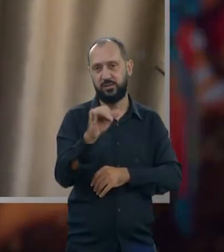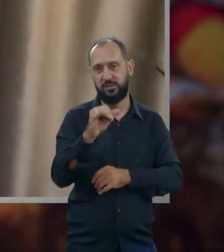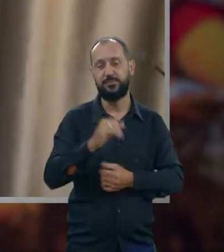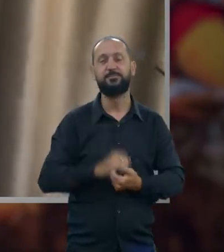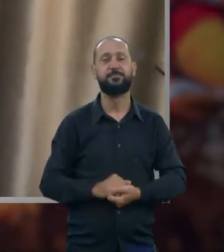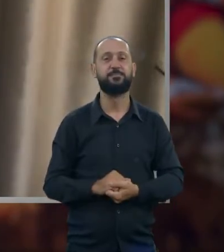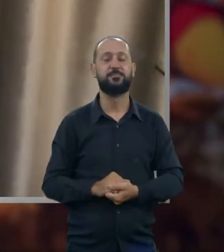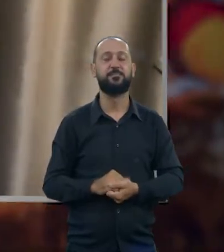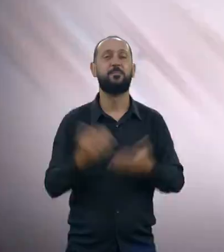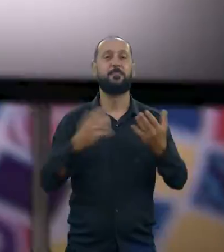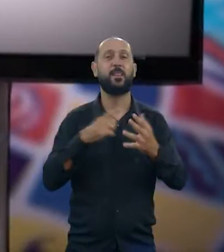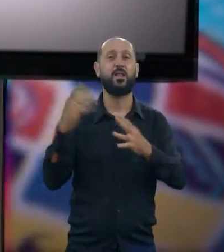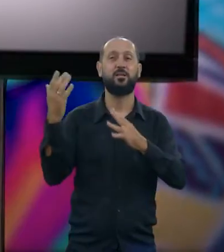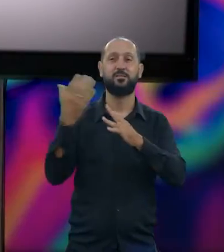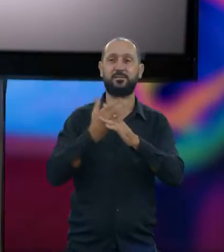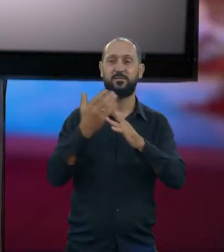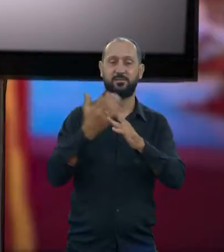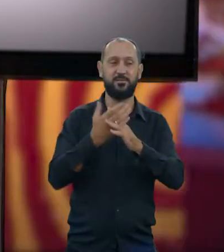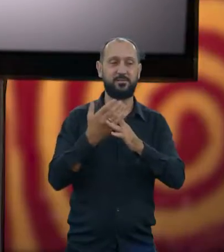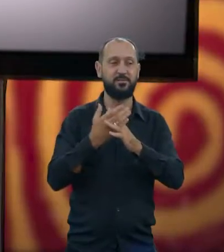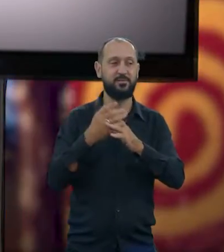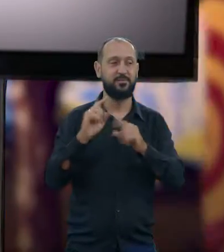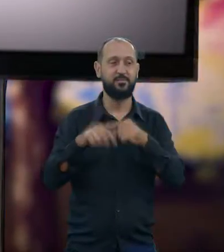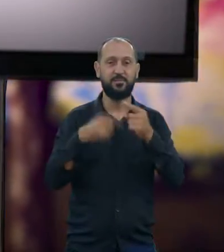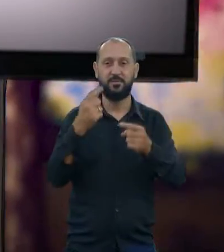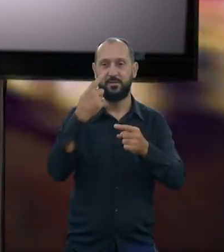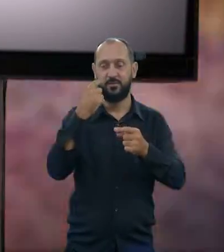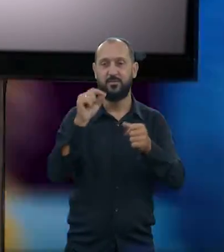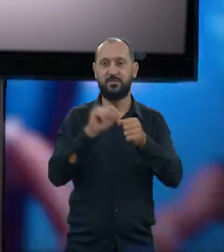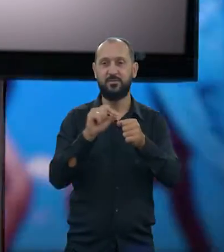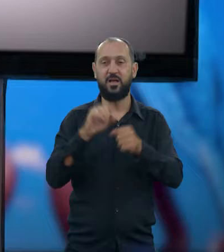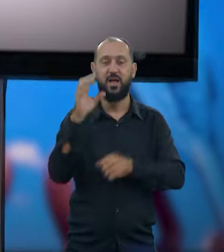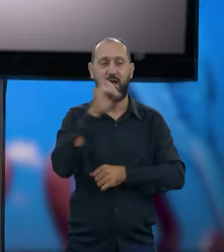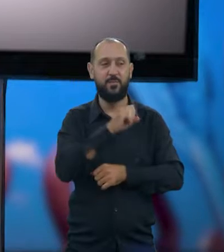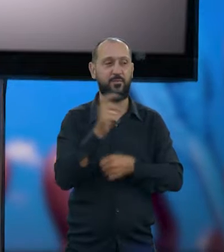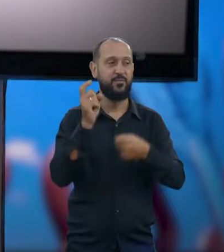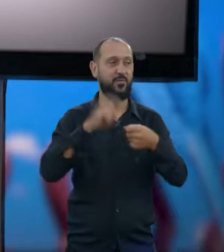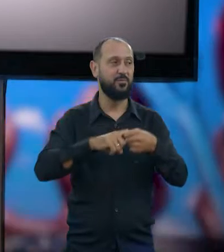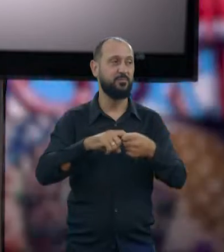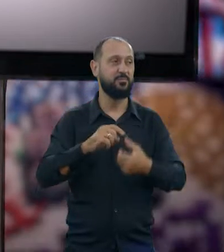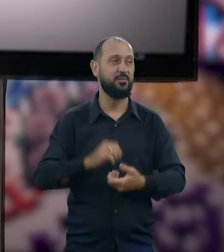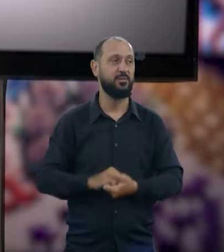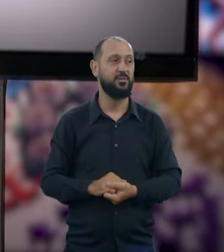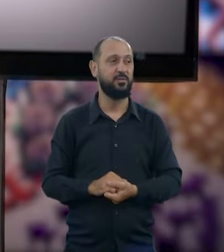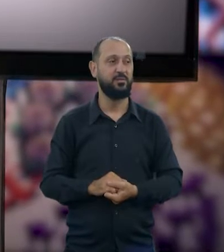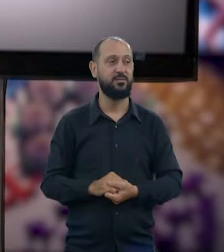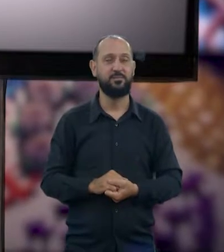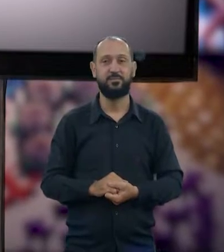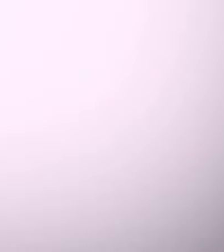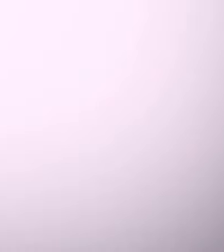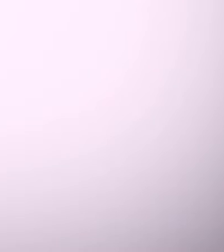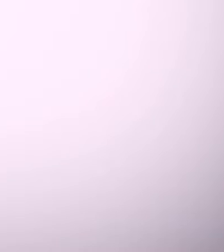uma energia. Agora tem intervalo e daqui a pouco Fazendo Arte tá de volta. Não sai daí!